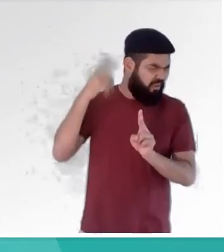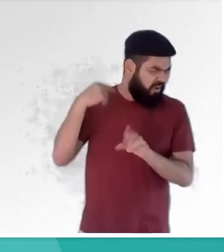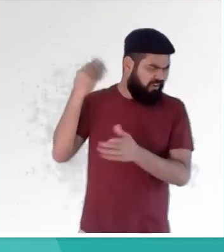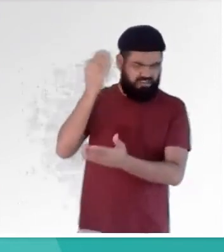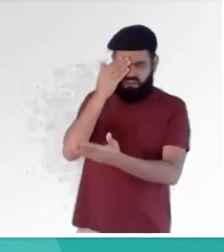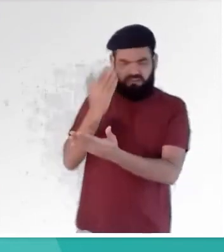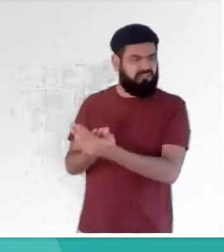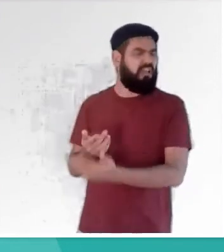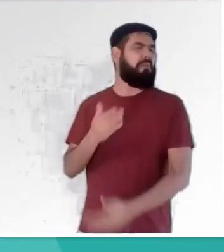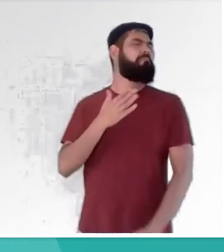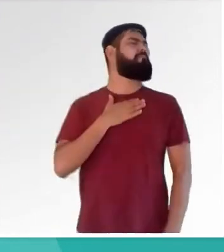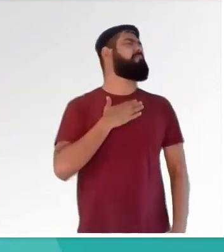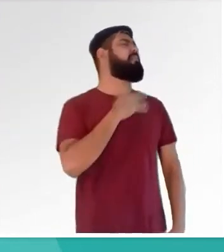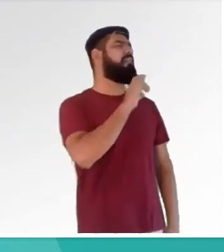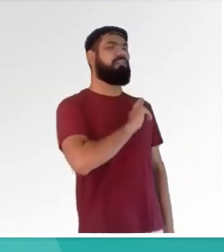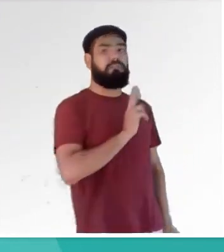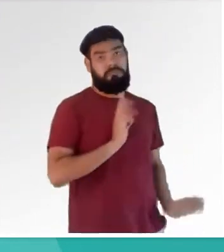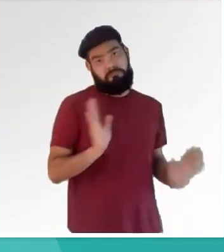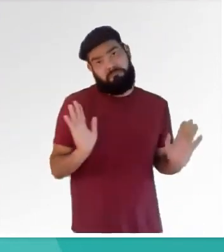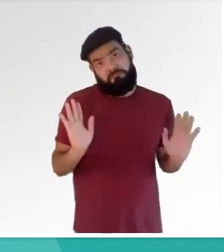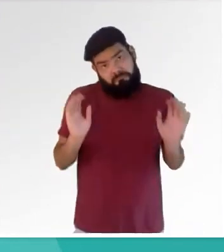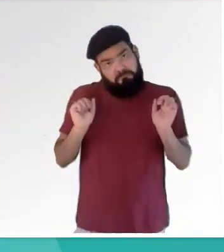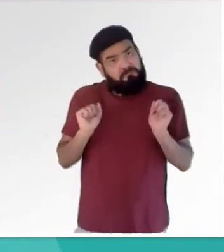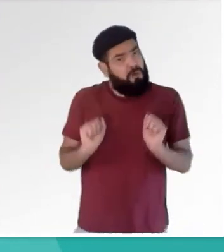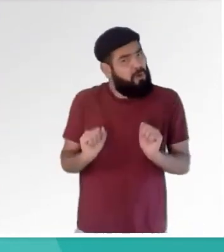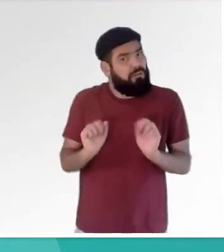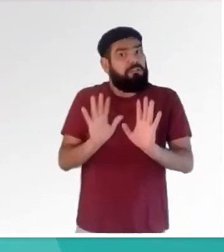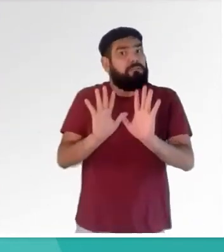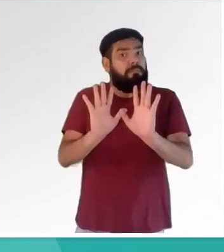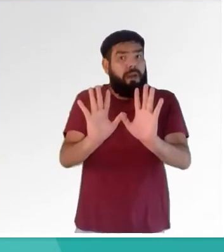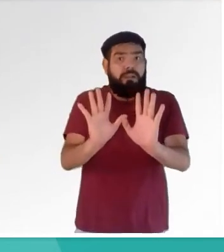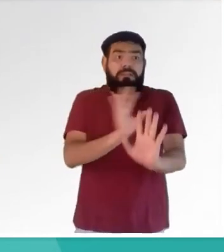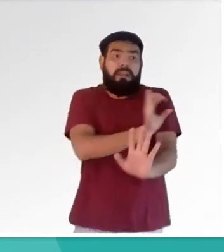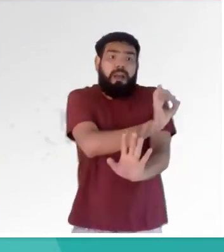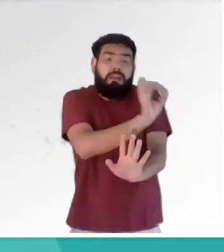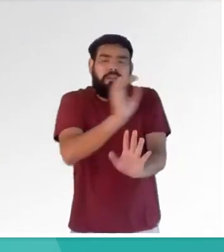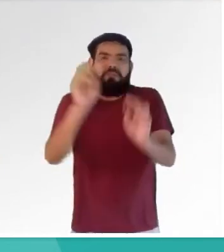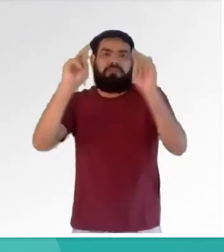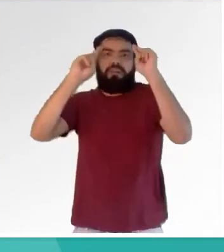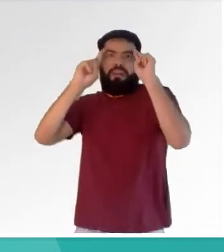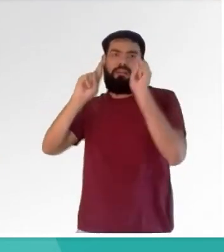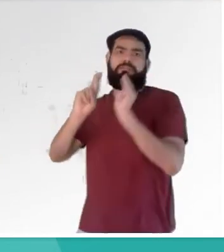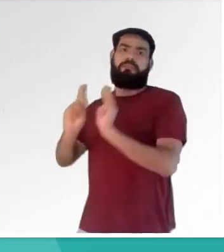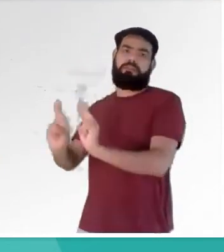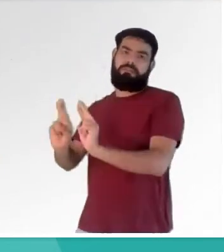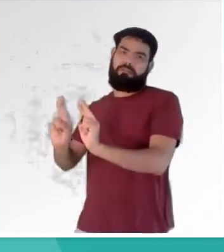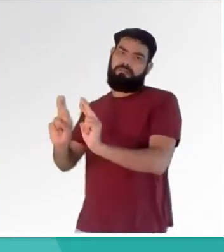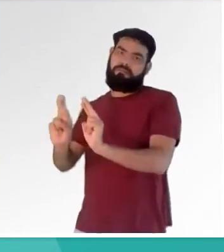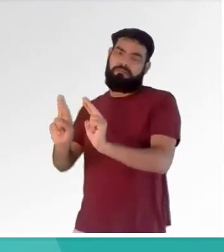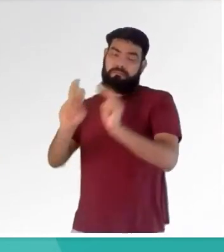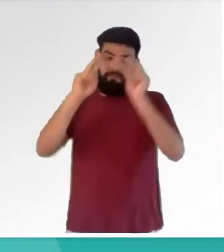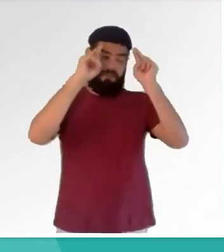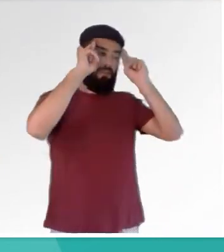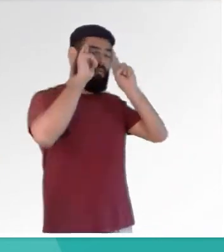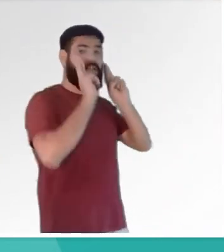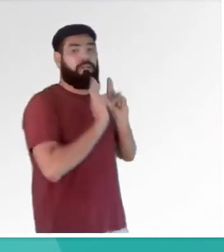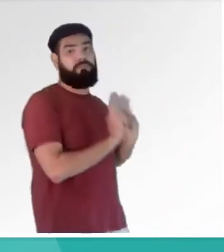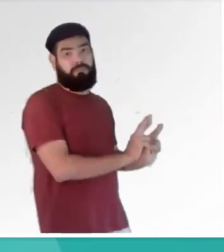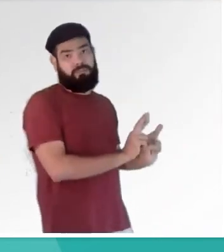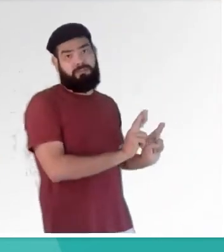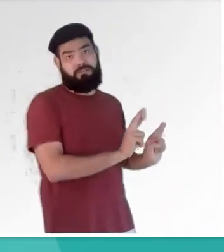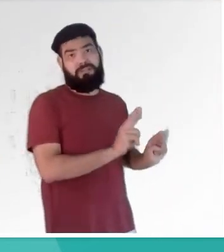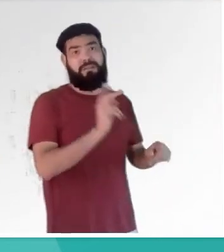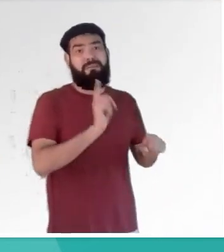religião. Então, cada um, né, tem o seu espaço, que precisa ser respeitado. Porque cada uma